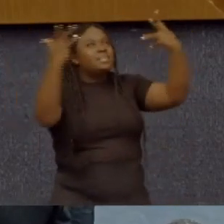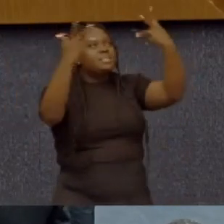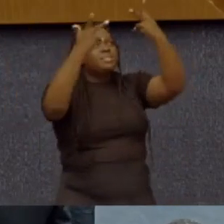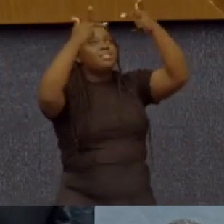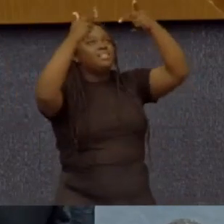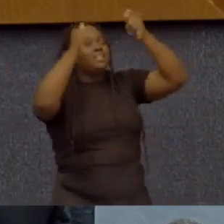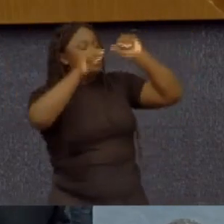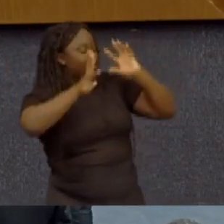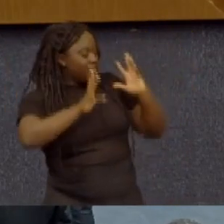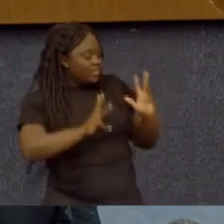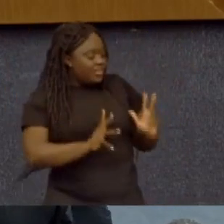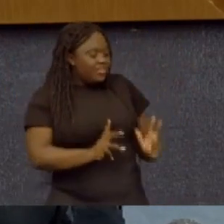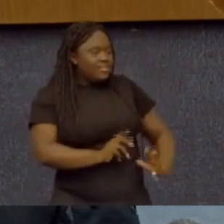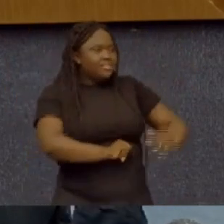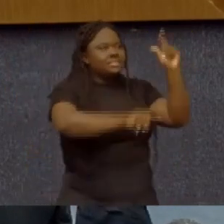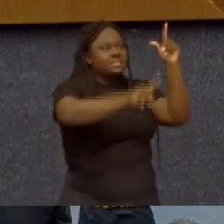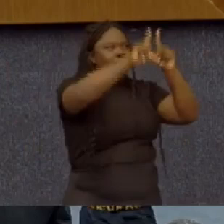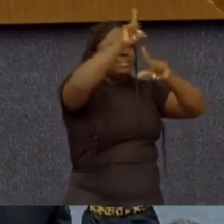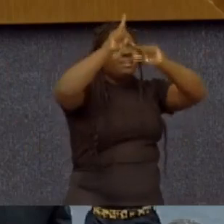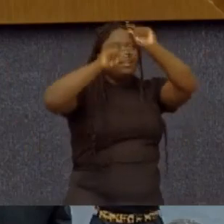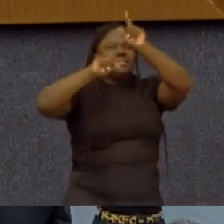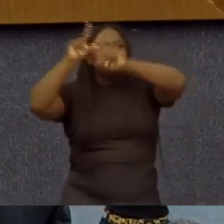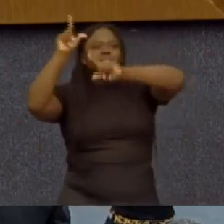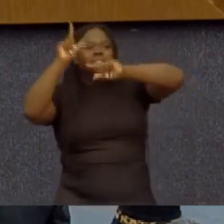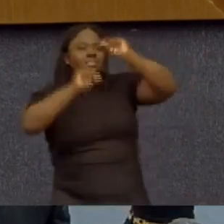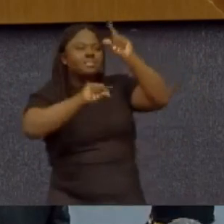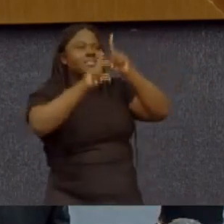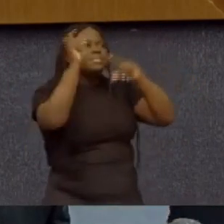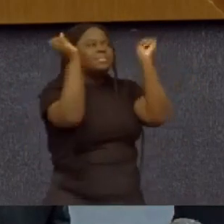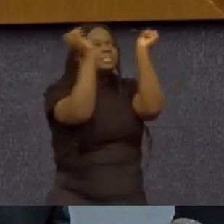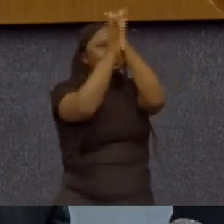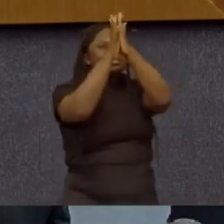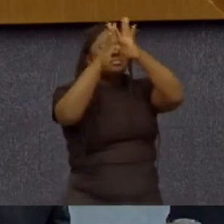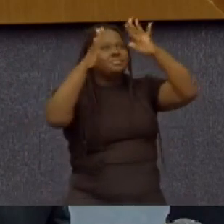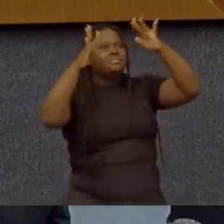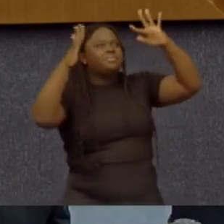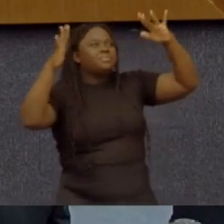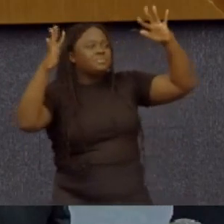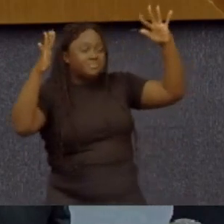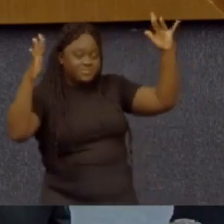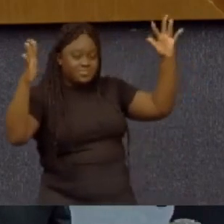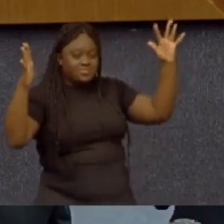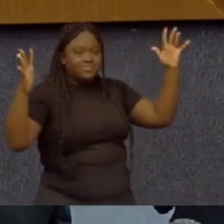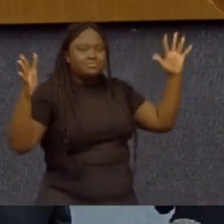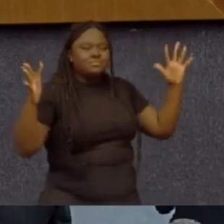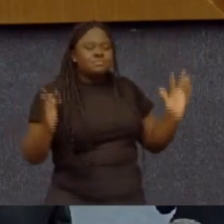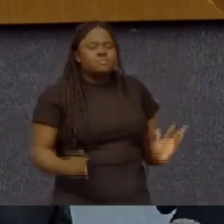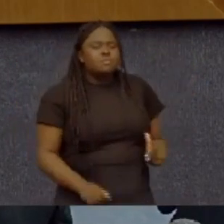Do Cruzeiro desse